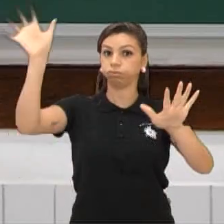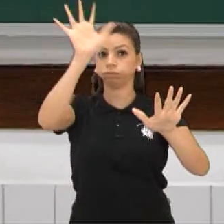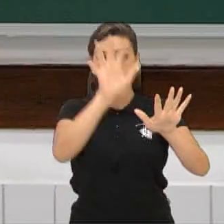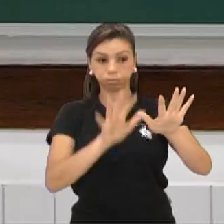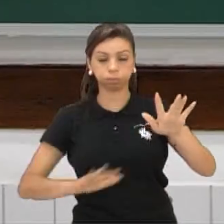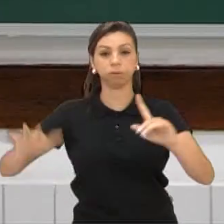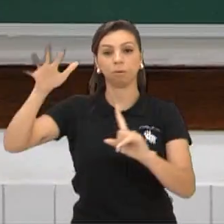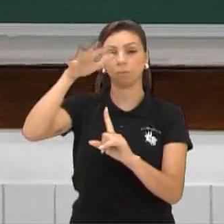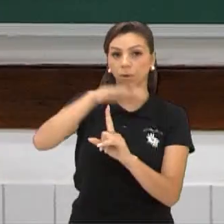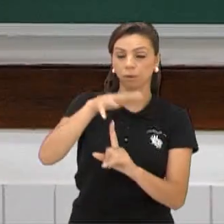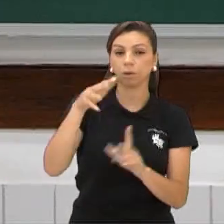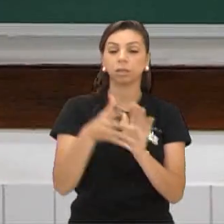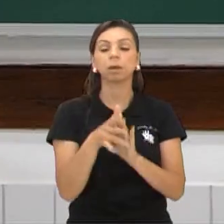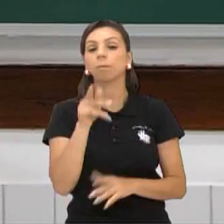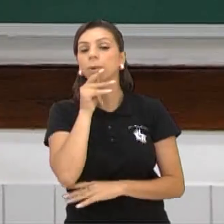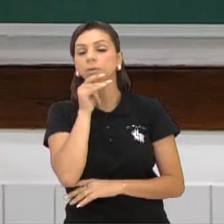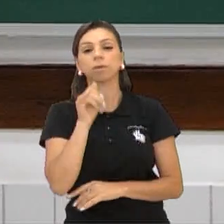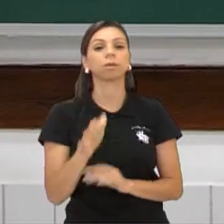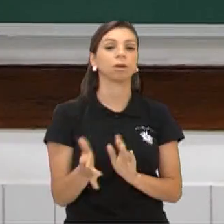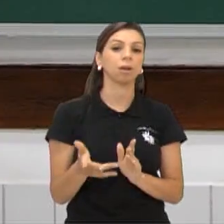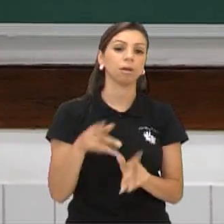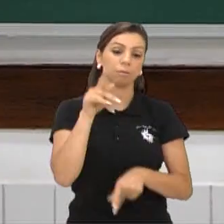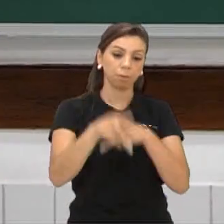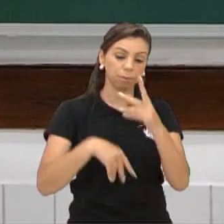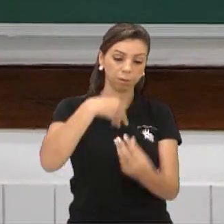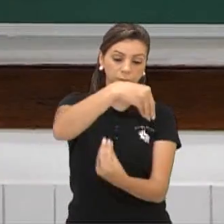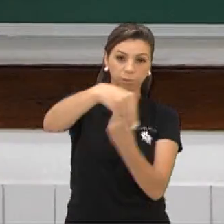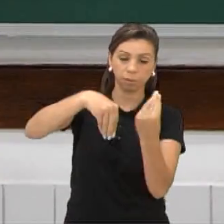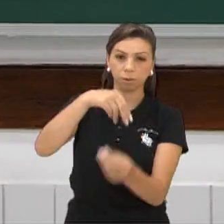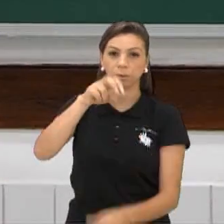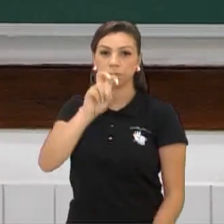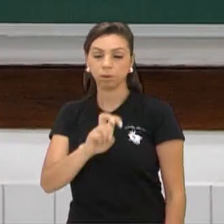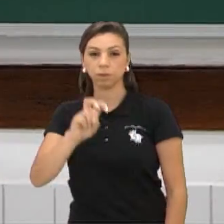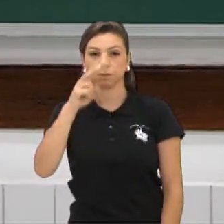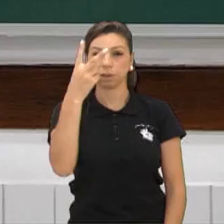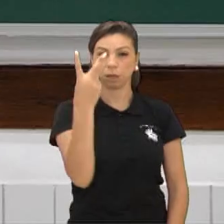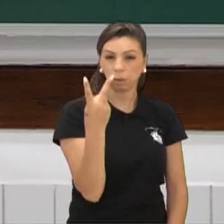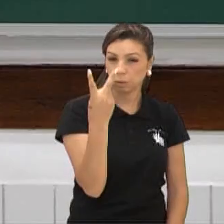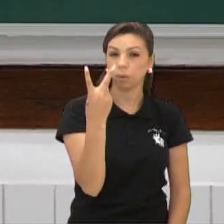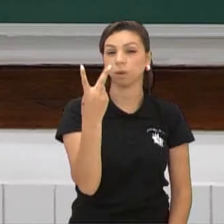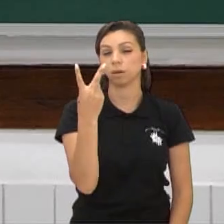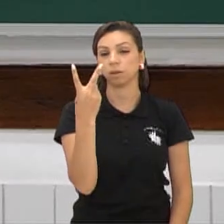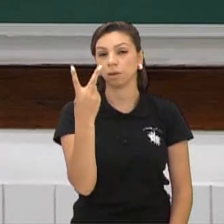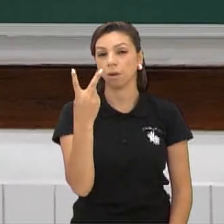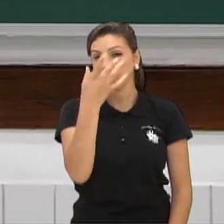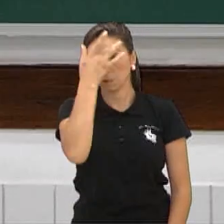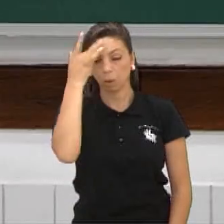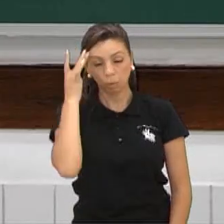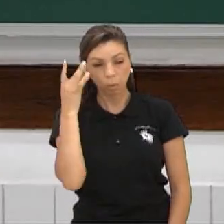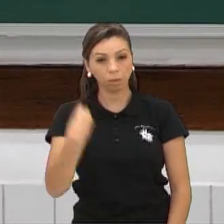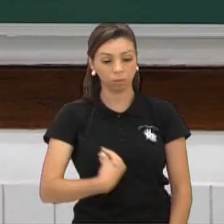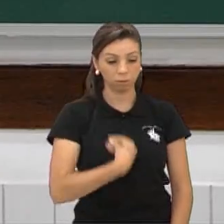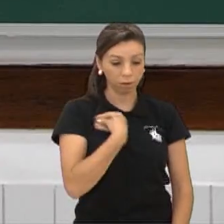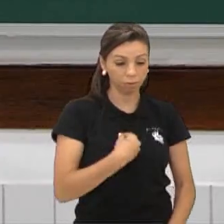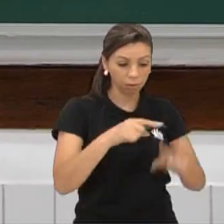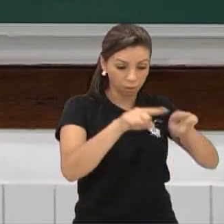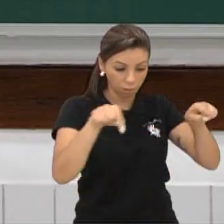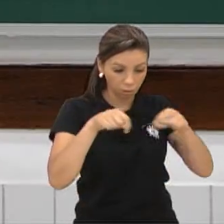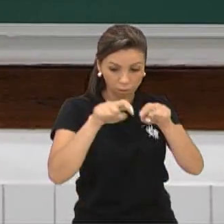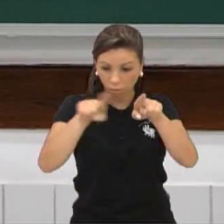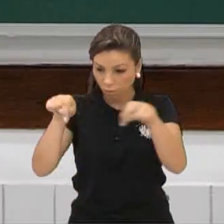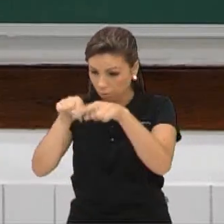a população fosse homogênea, de 52 habitantes por quilômetro quadrado. Lembrando que é uma